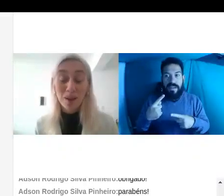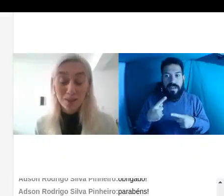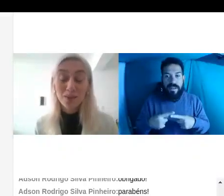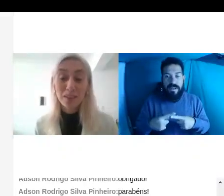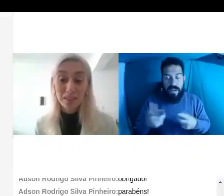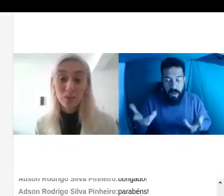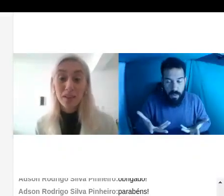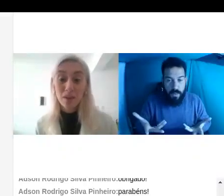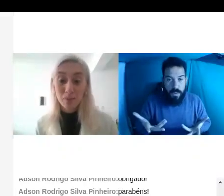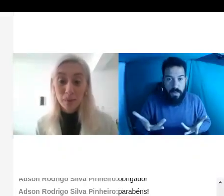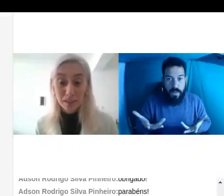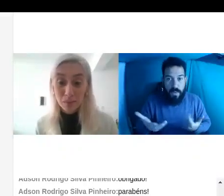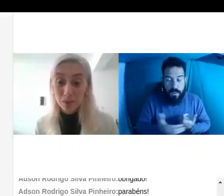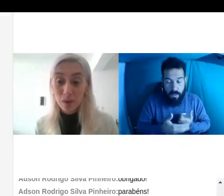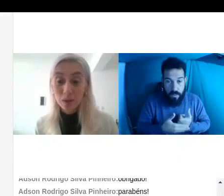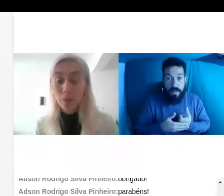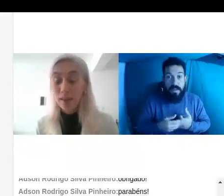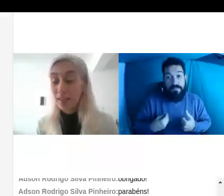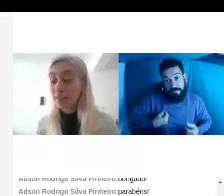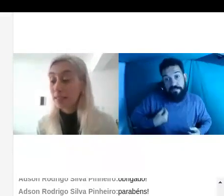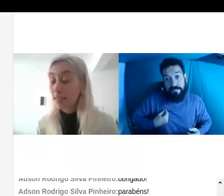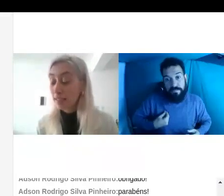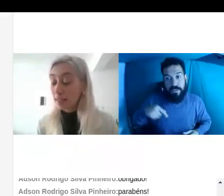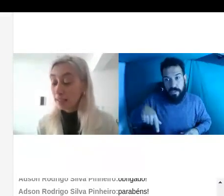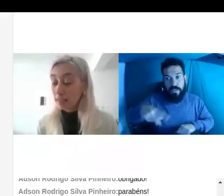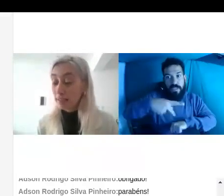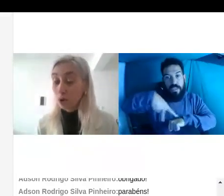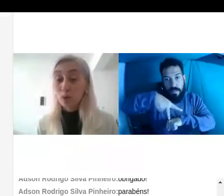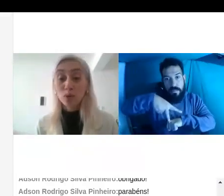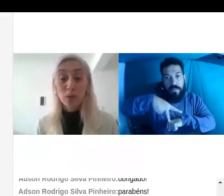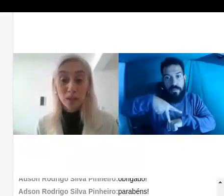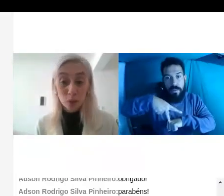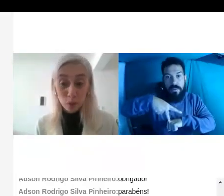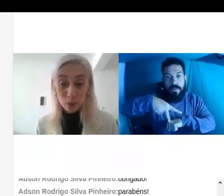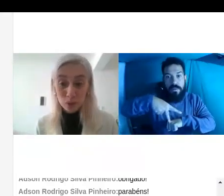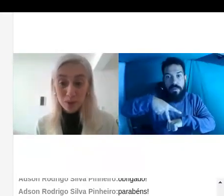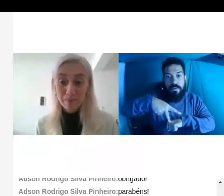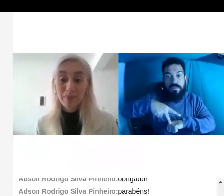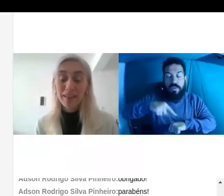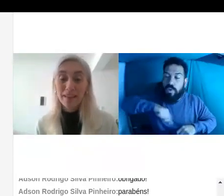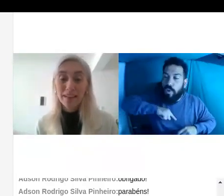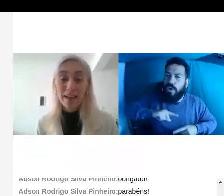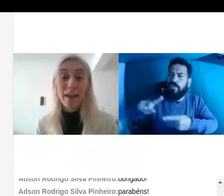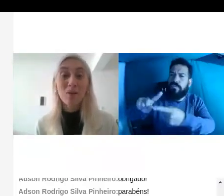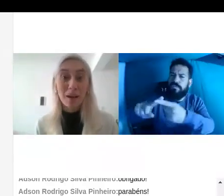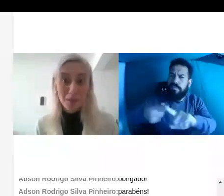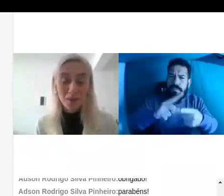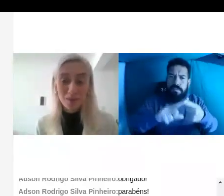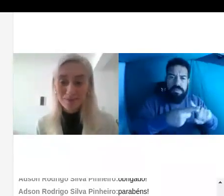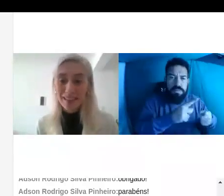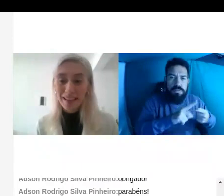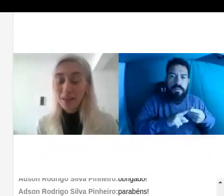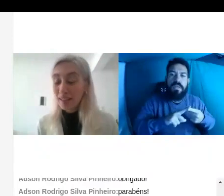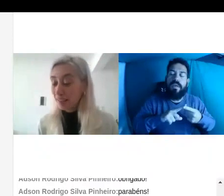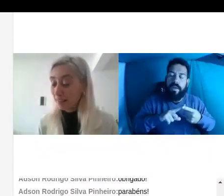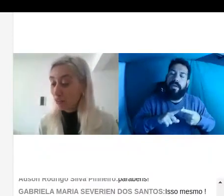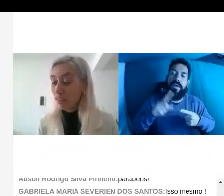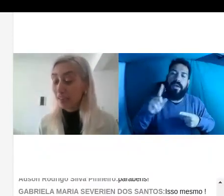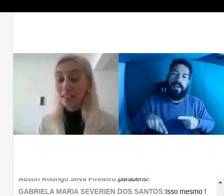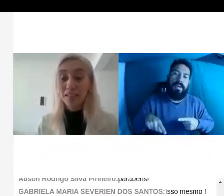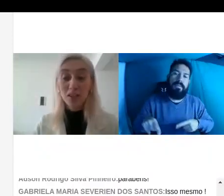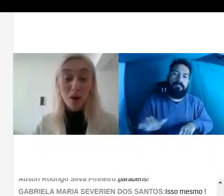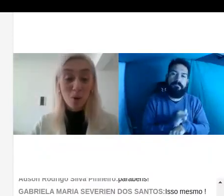na atual situação em que nós passamos no nosso país, construir juntos é o caminho, né? Então